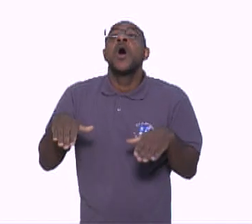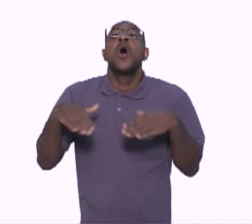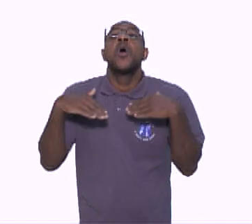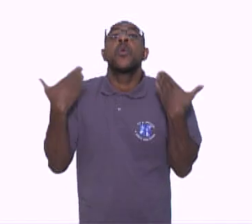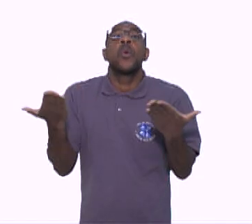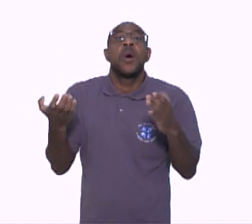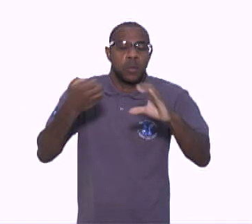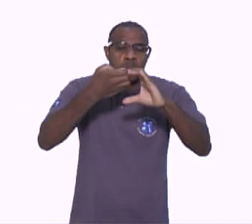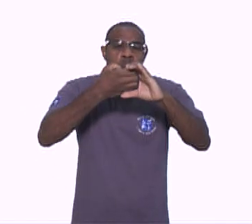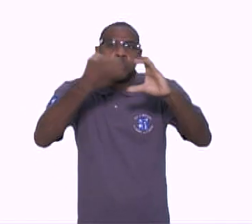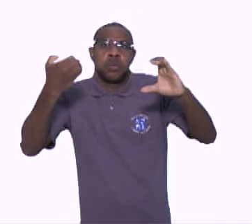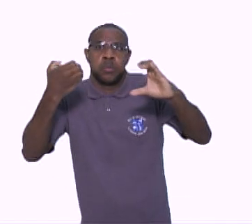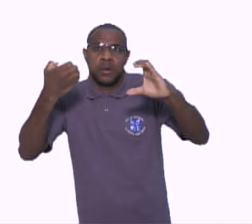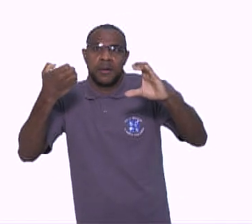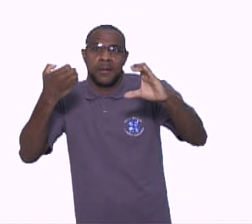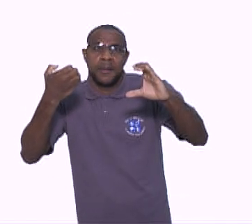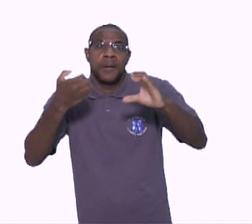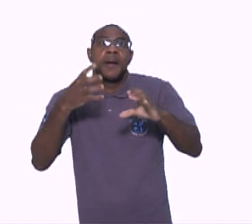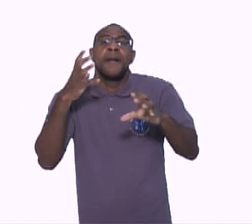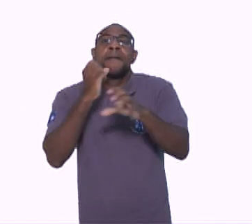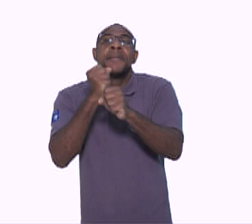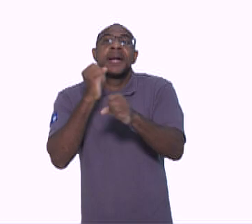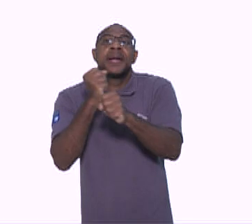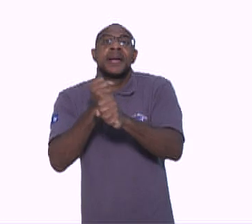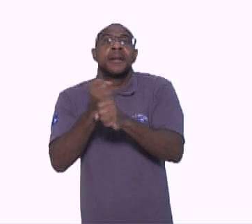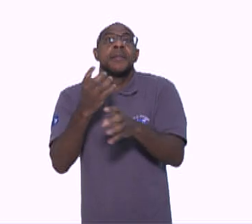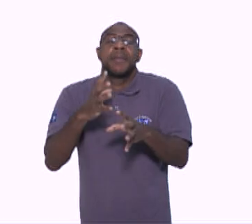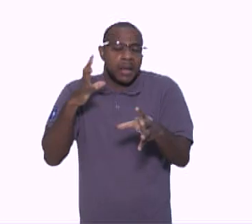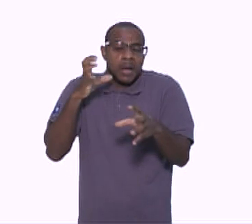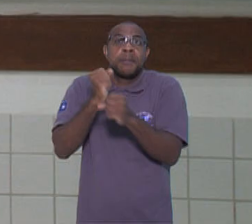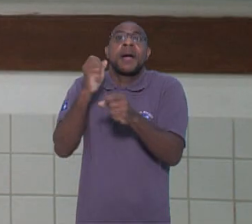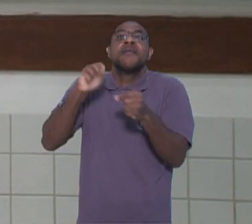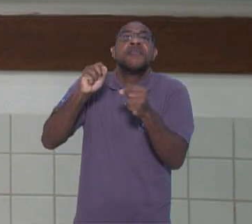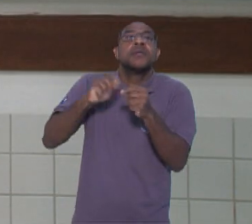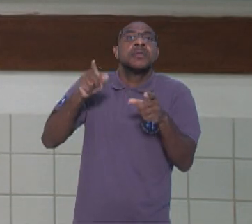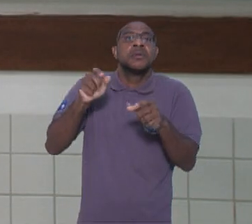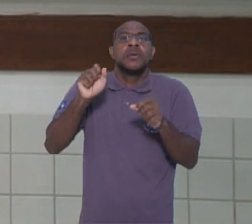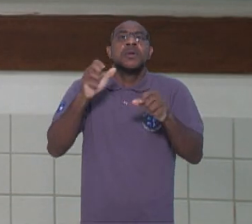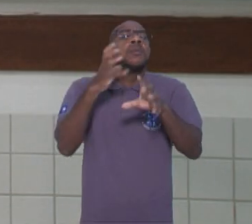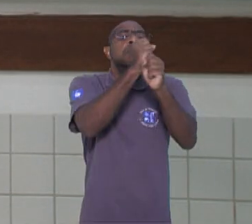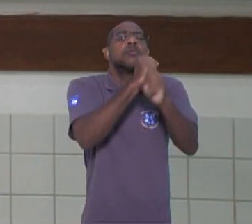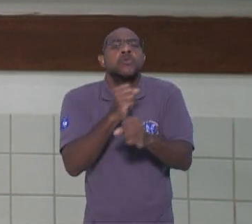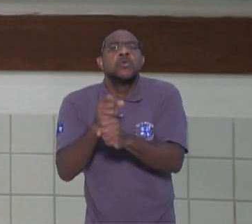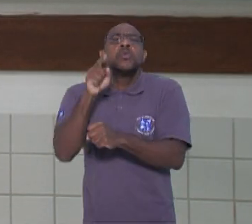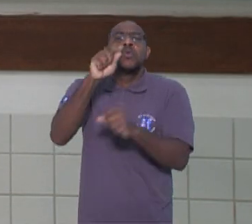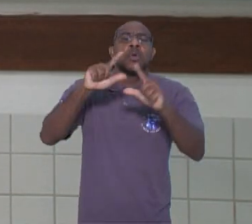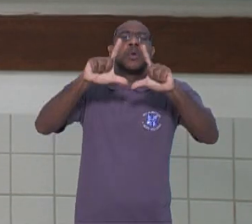a expressão matemática para calcular o perímetro desse triângulo?